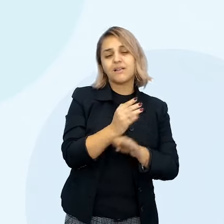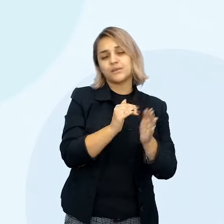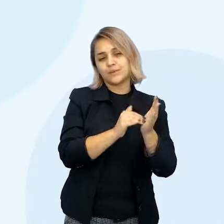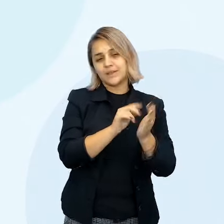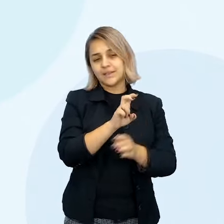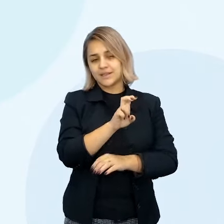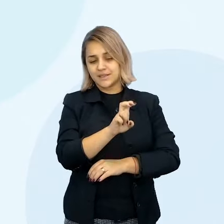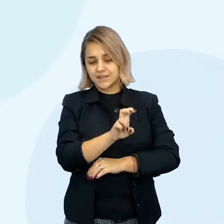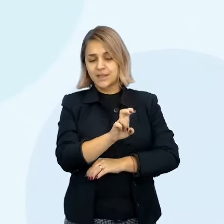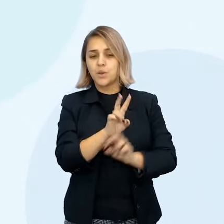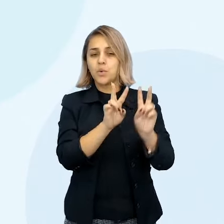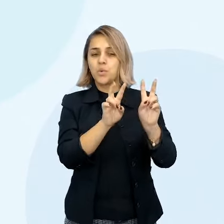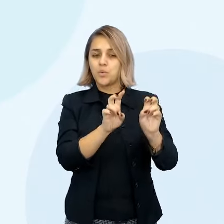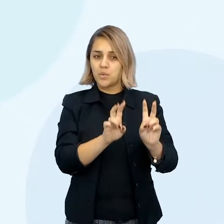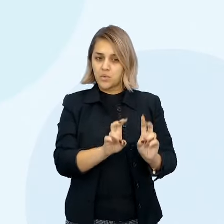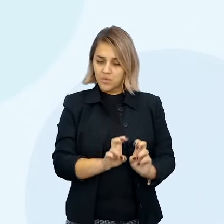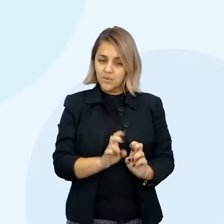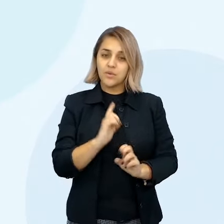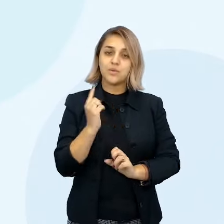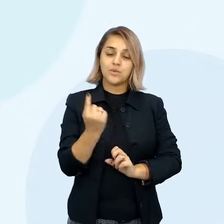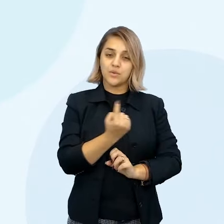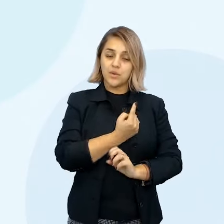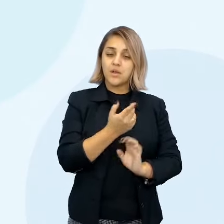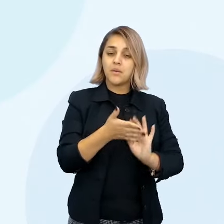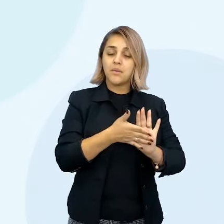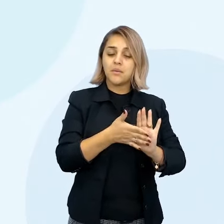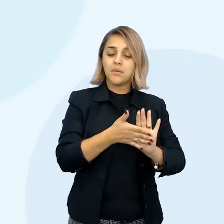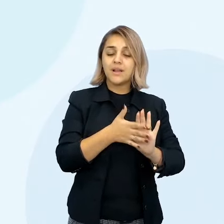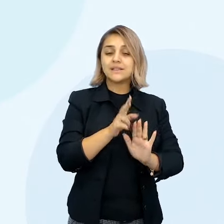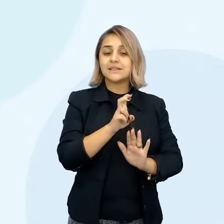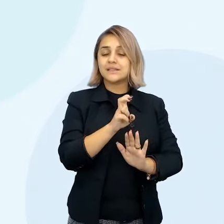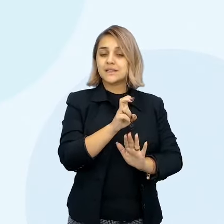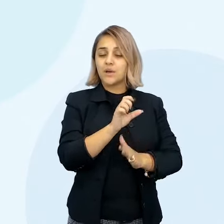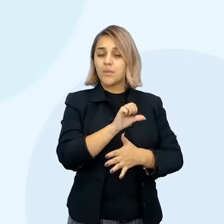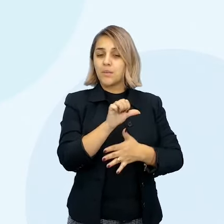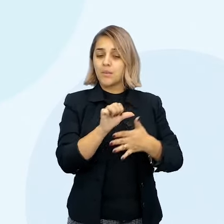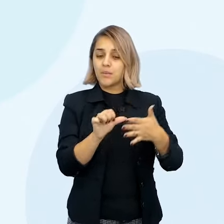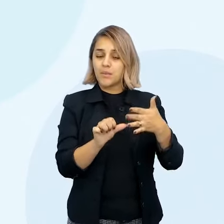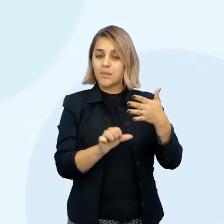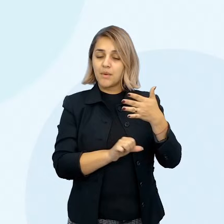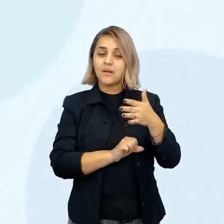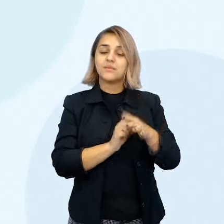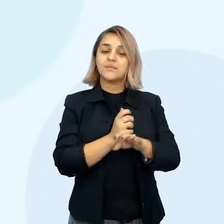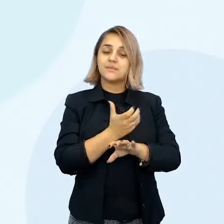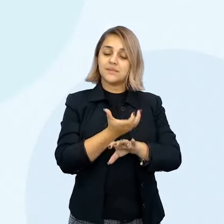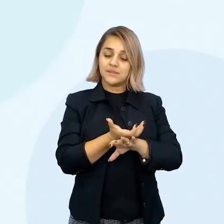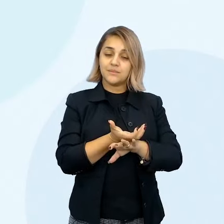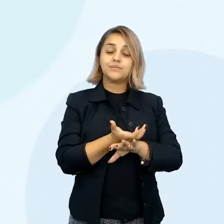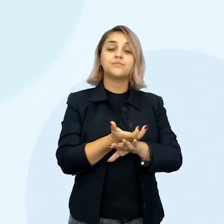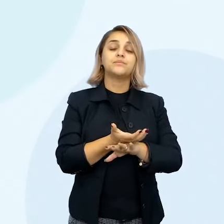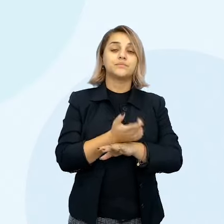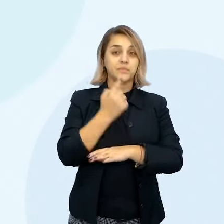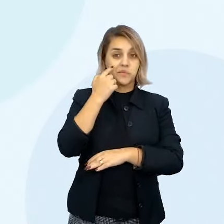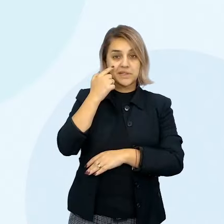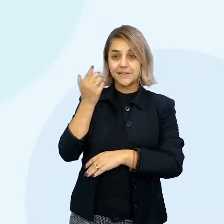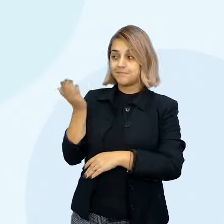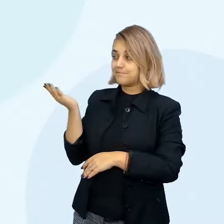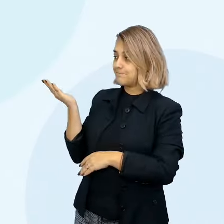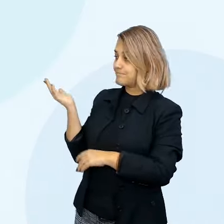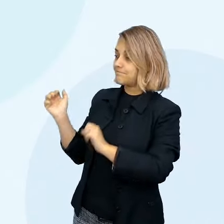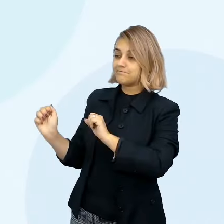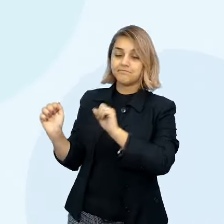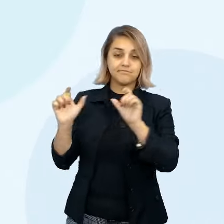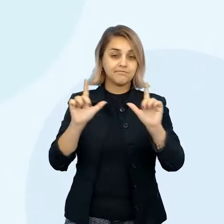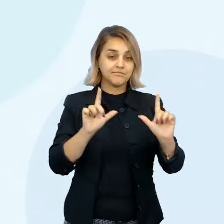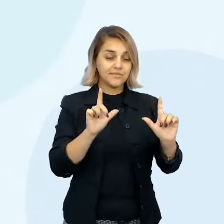Nosso aprofundamento, né, a nossa unidade é composta por 5 componentes, que são esses que vocês estão vendo na tela. E cada componente, por sua